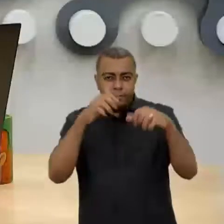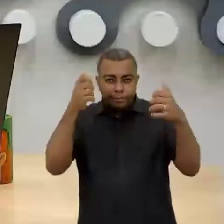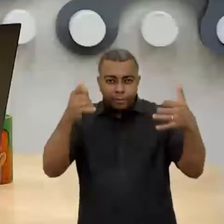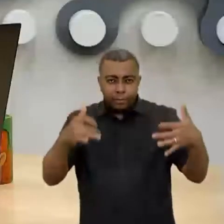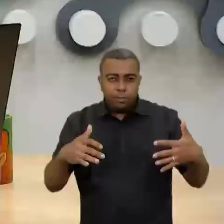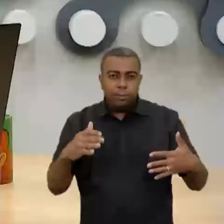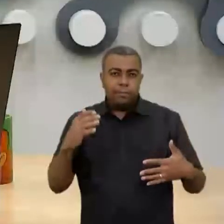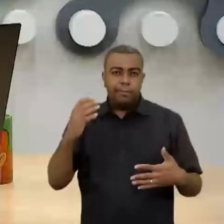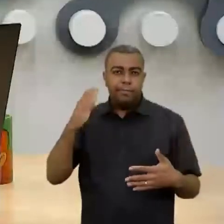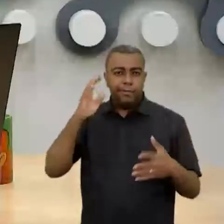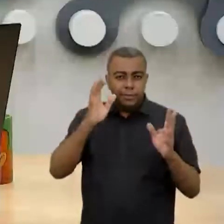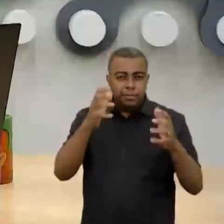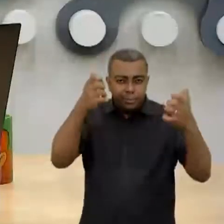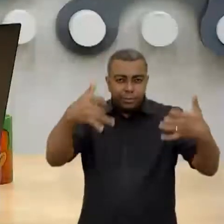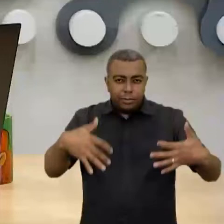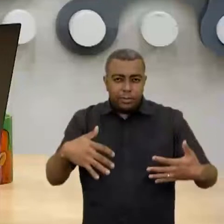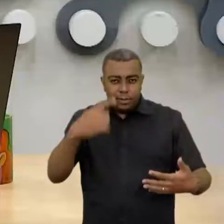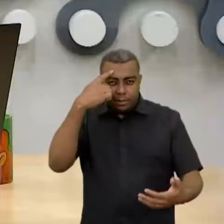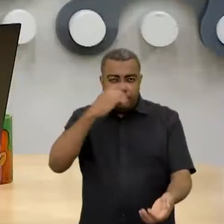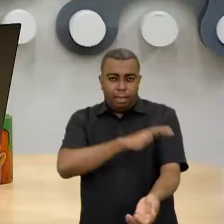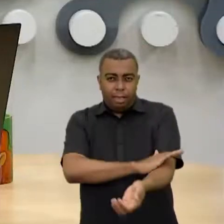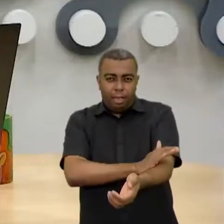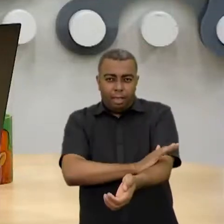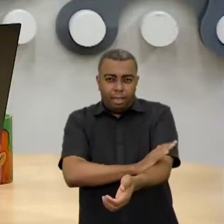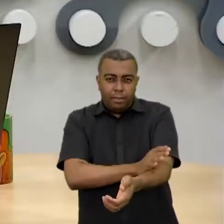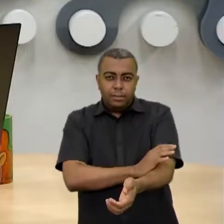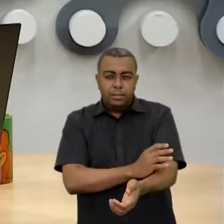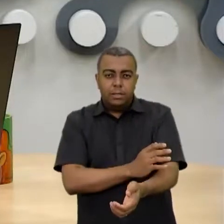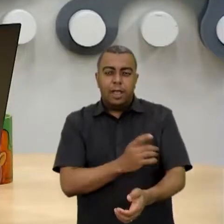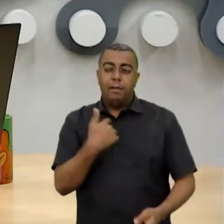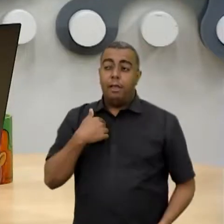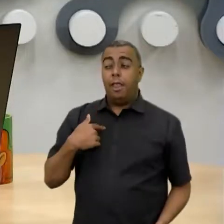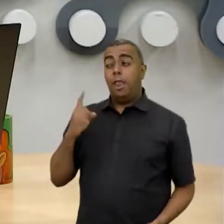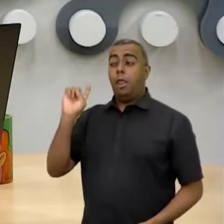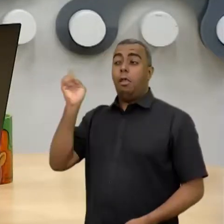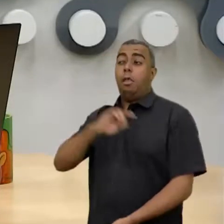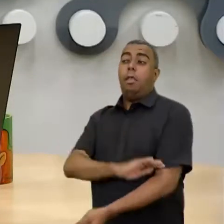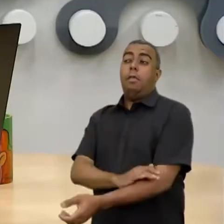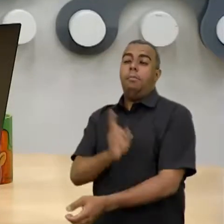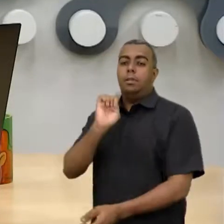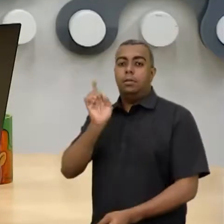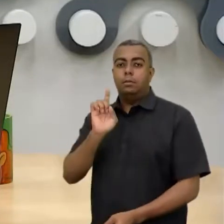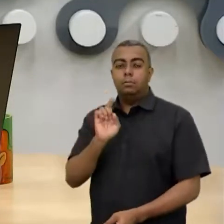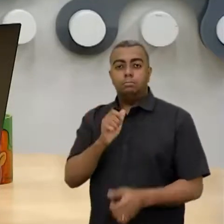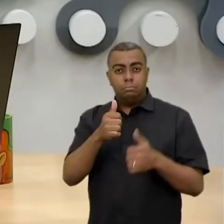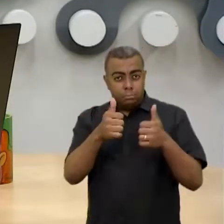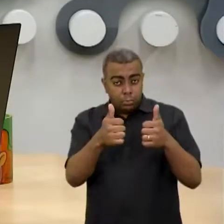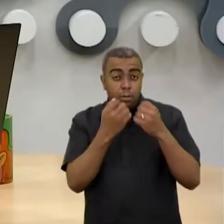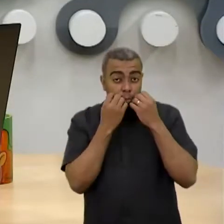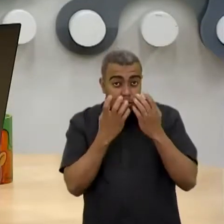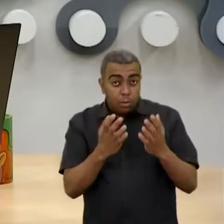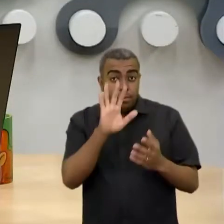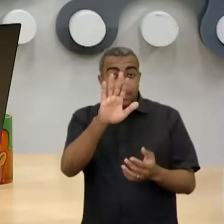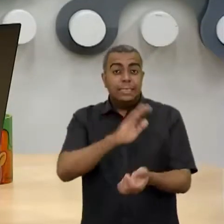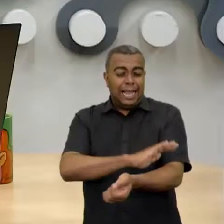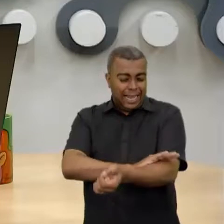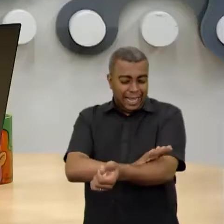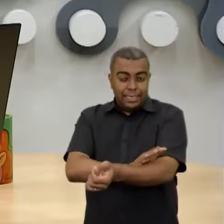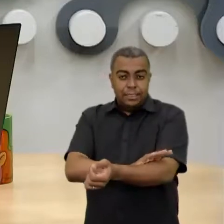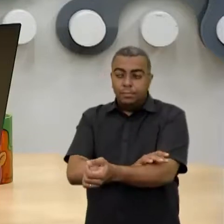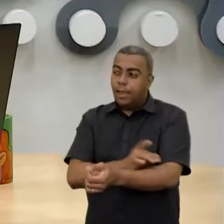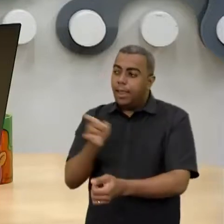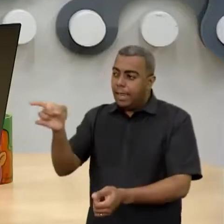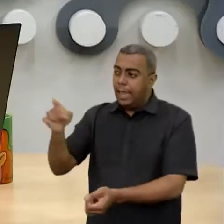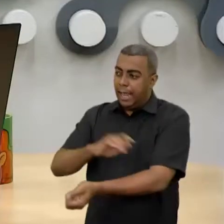da educação antirracista, né? Que não basta não ser racista, é imprescindível ser